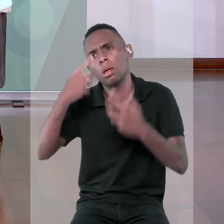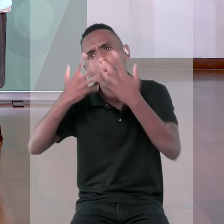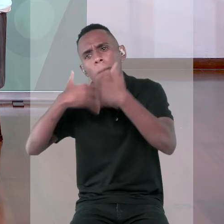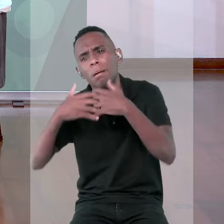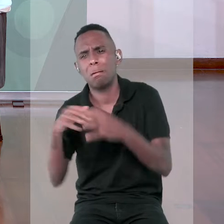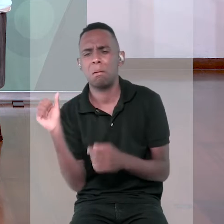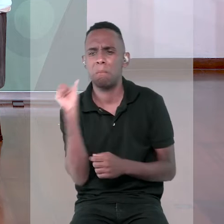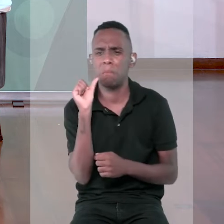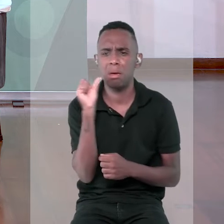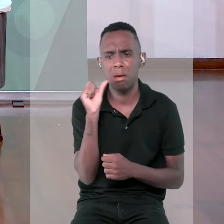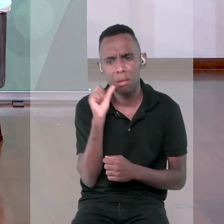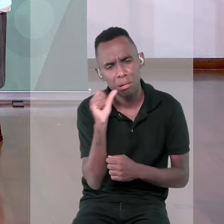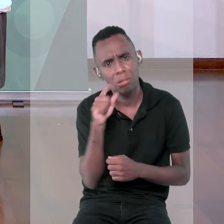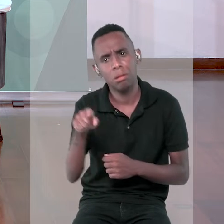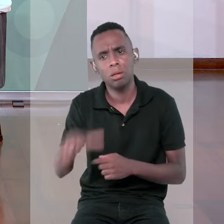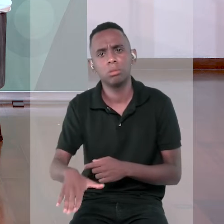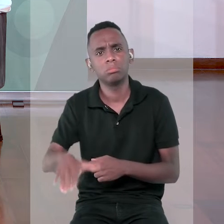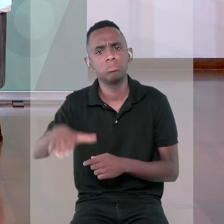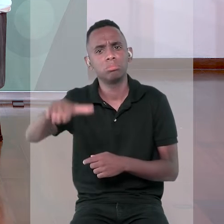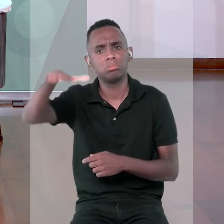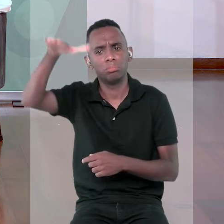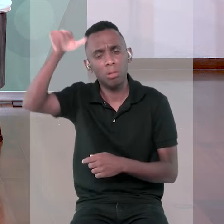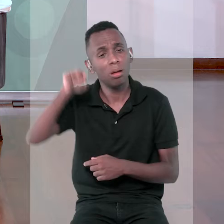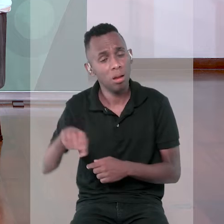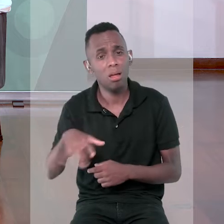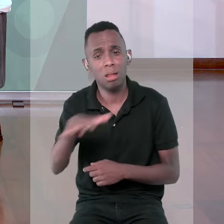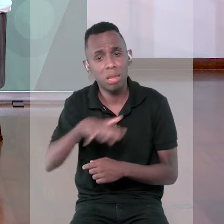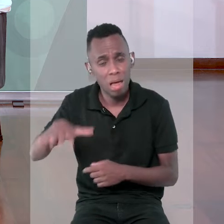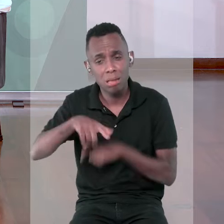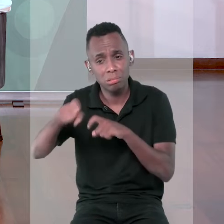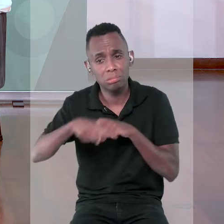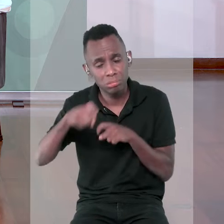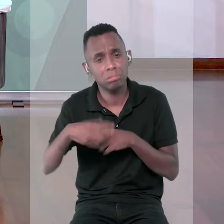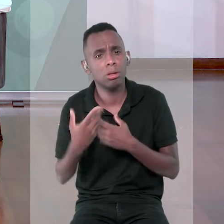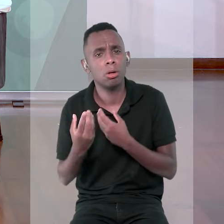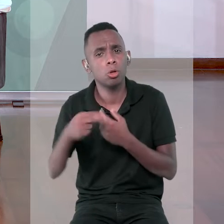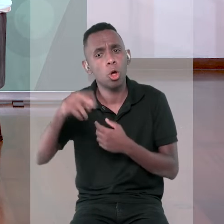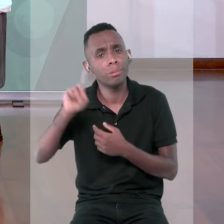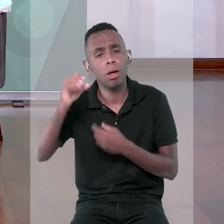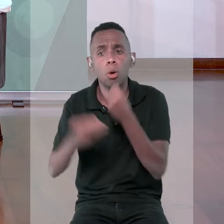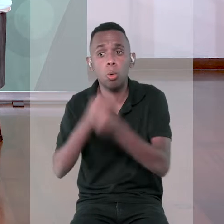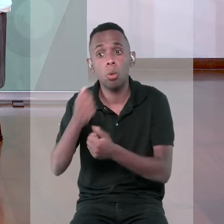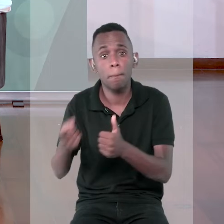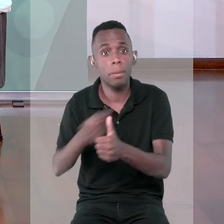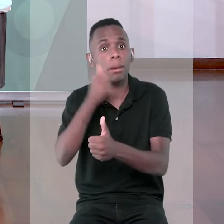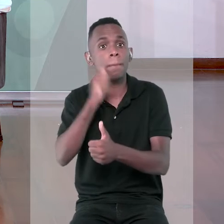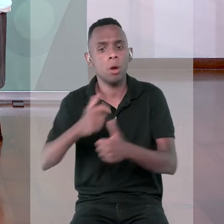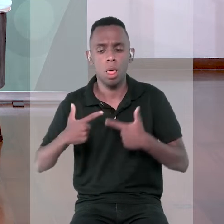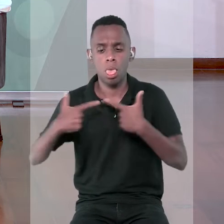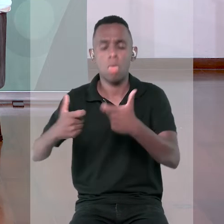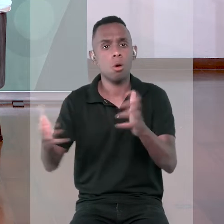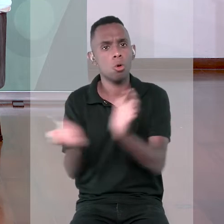uma menina lá, cresceu em Feira de Santana, lá na zona rural, como é que ela vira a primeira mulher a lutar